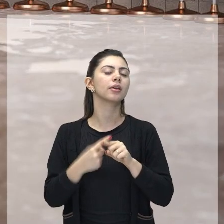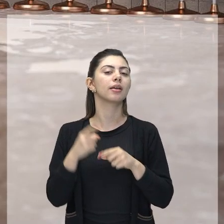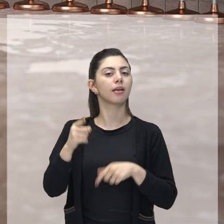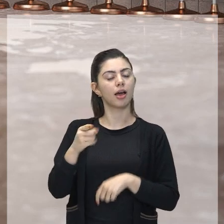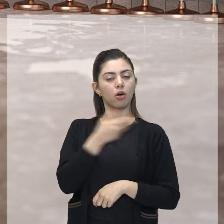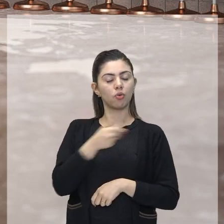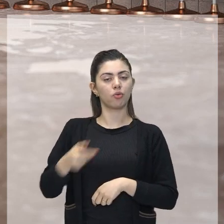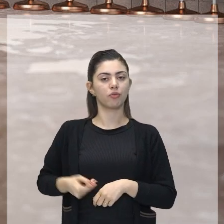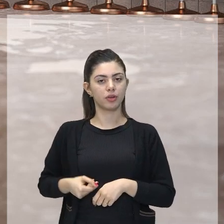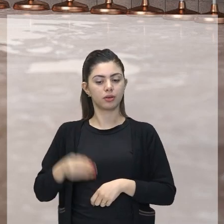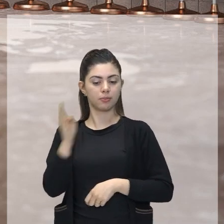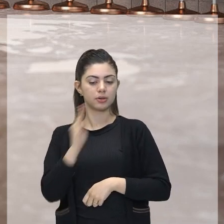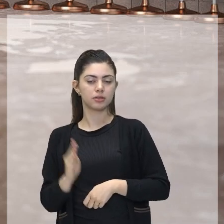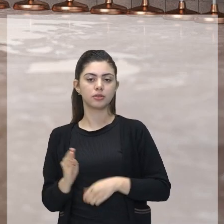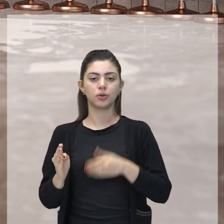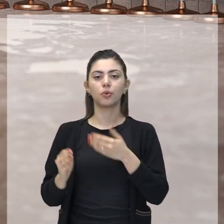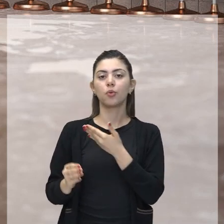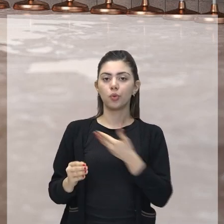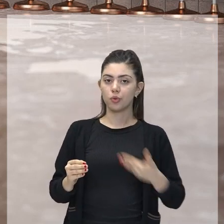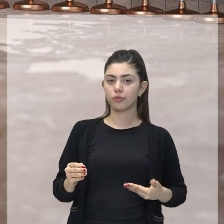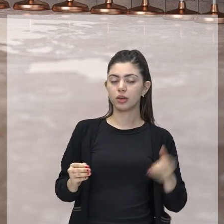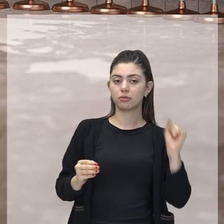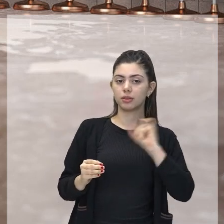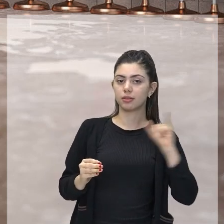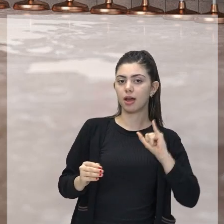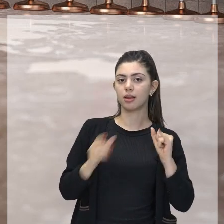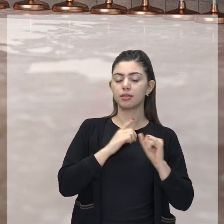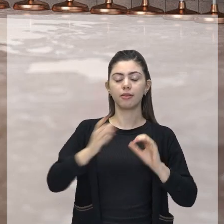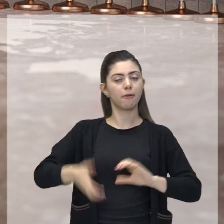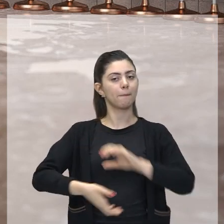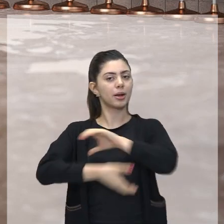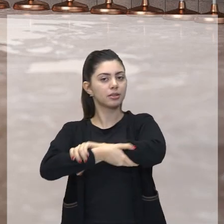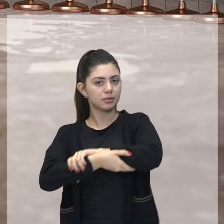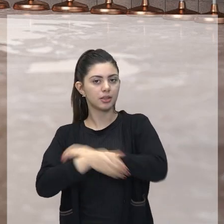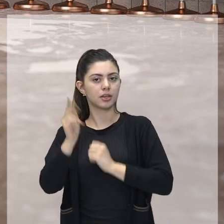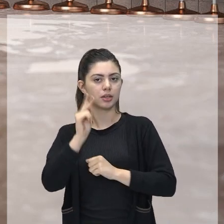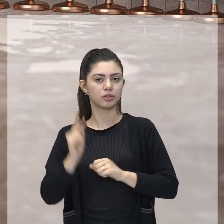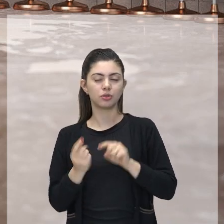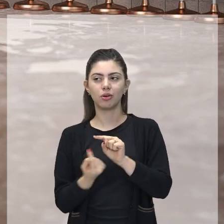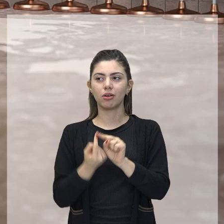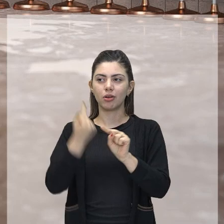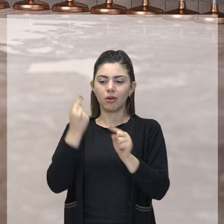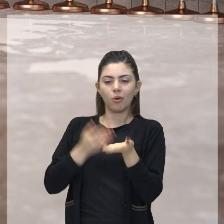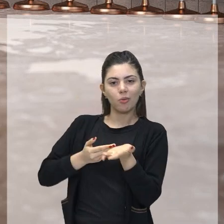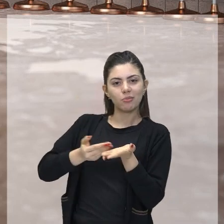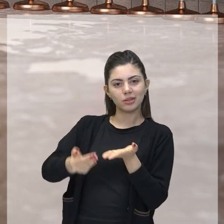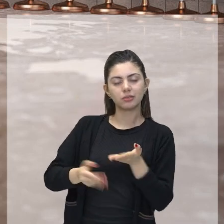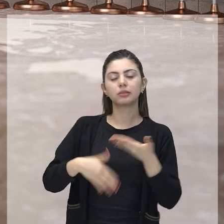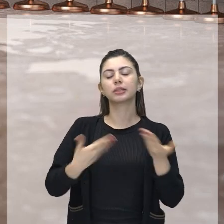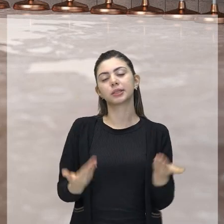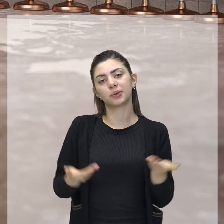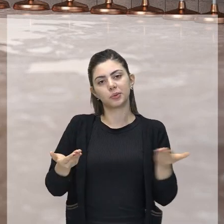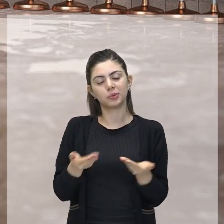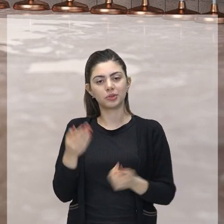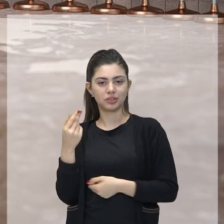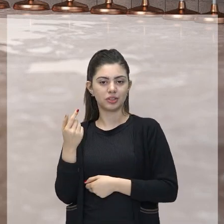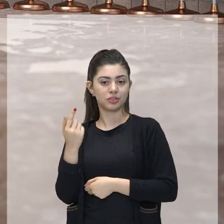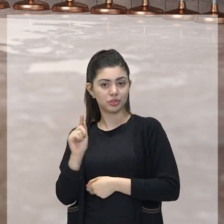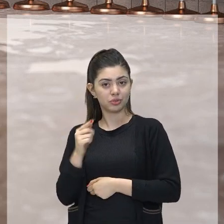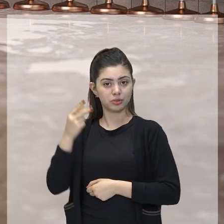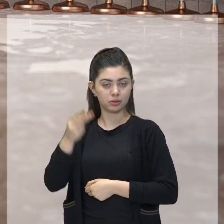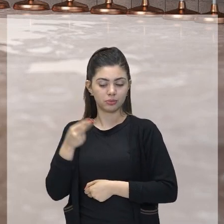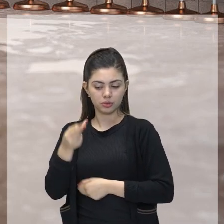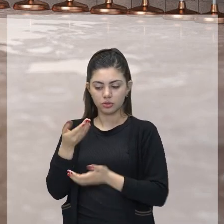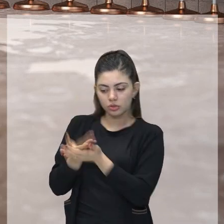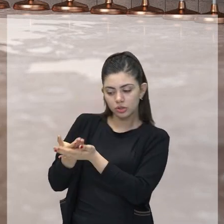Itália possuem parcerias históricas, possuem conversas históricas entre si. E a geopolítica, os estudiosos de